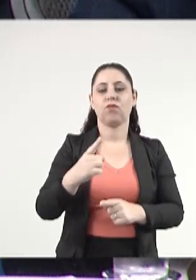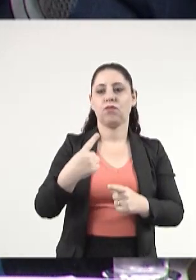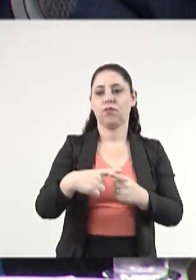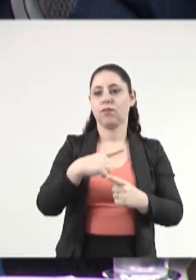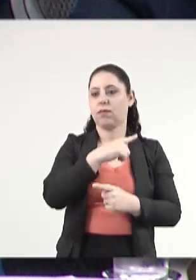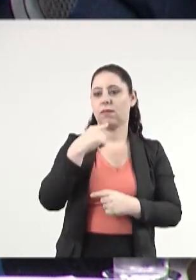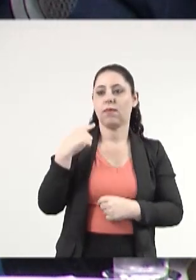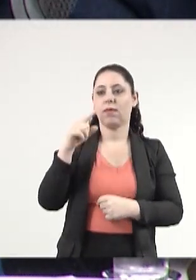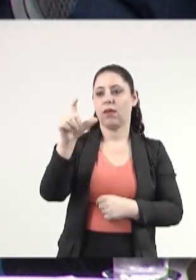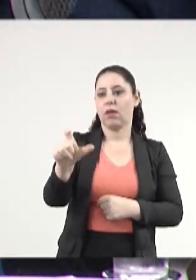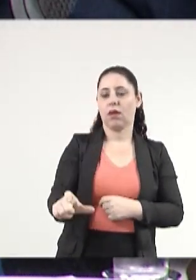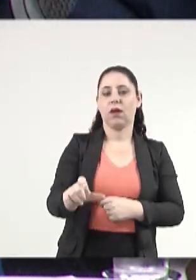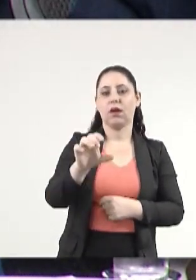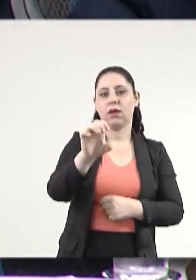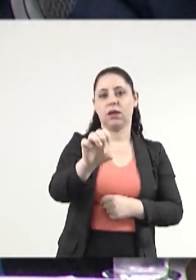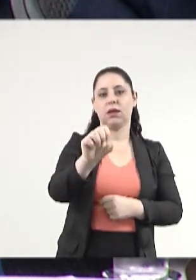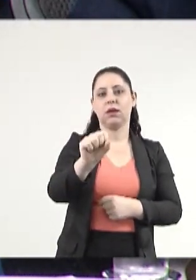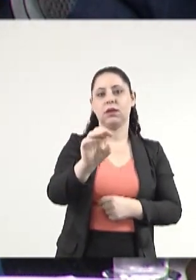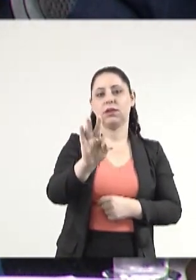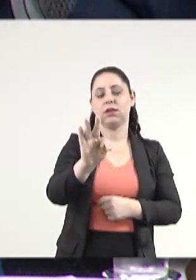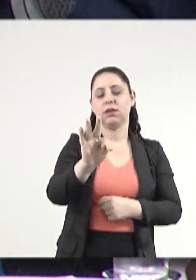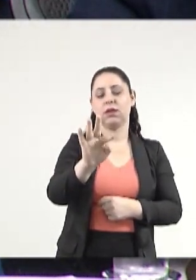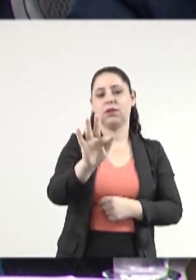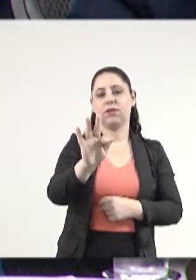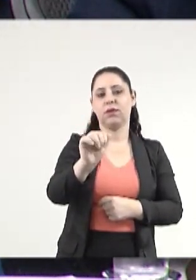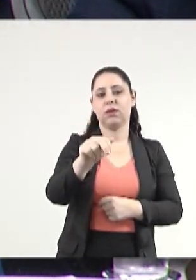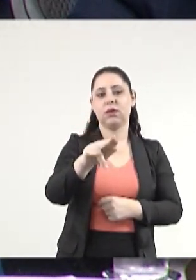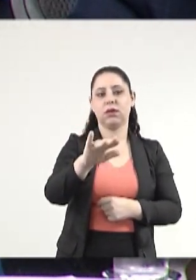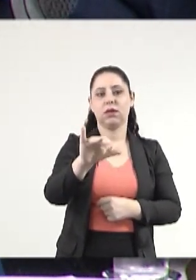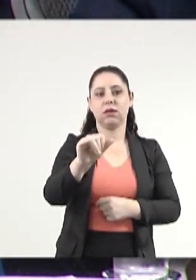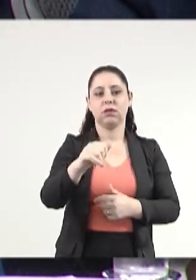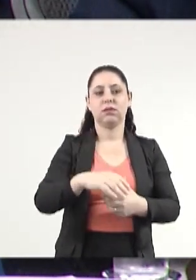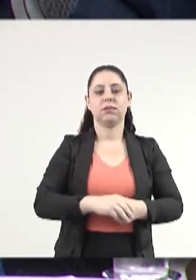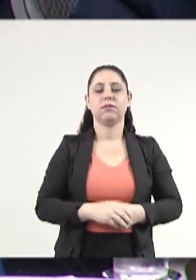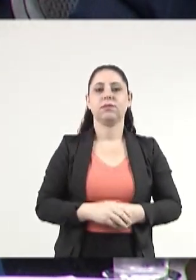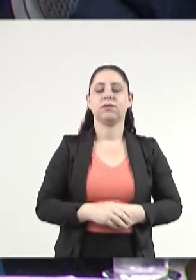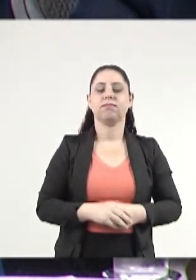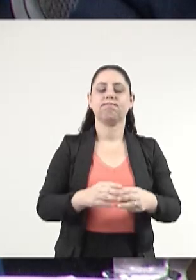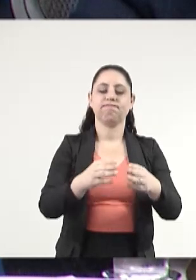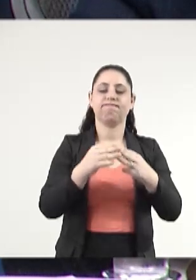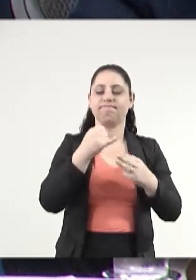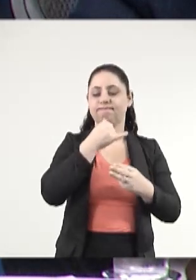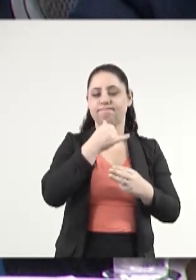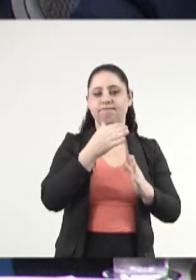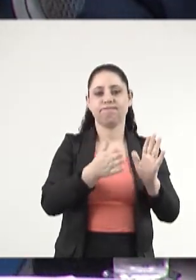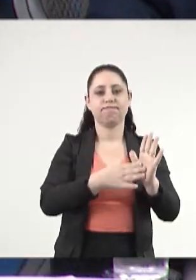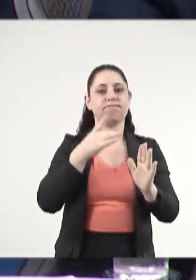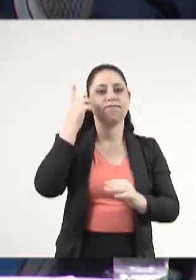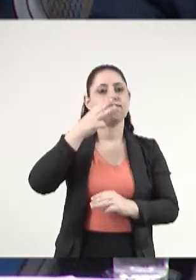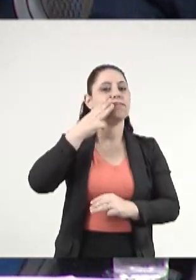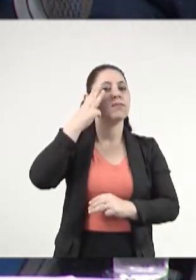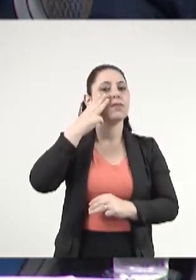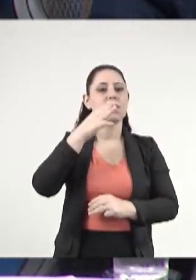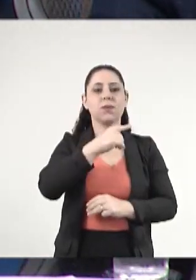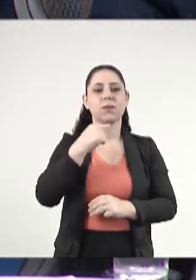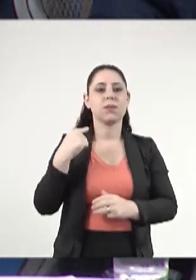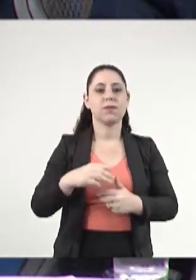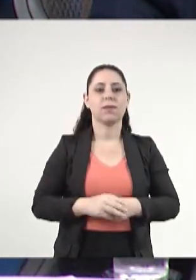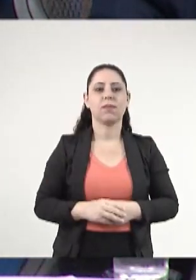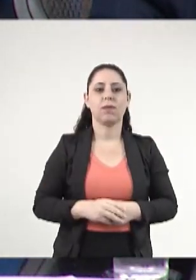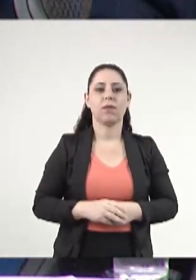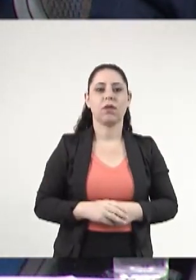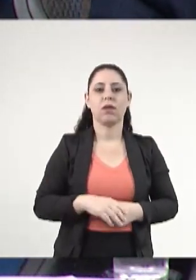do falecimento da senhora Estefânia Valentina Nicásio Nunes. Moção de pesar proposta pela deputada Mara Caseira em razão do falecimento do